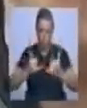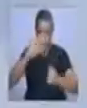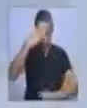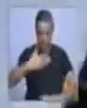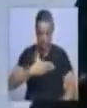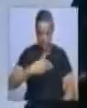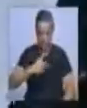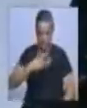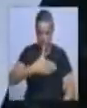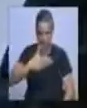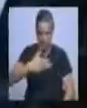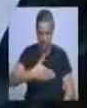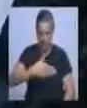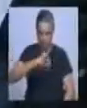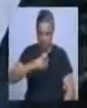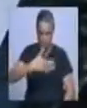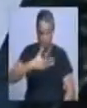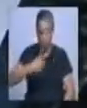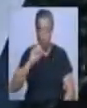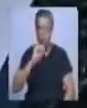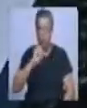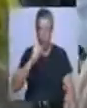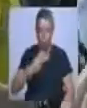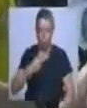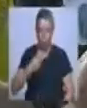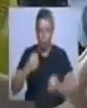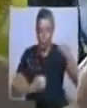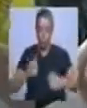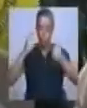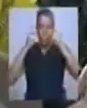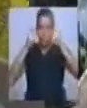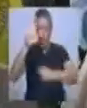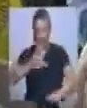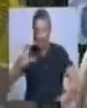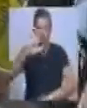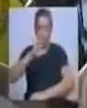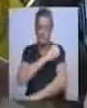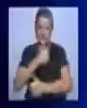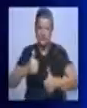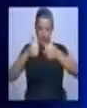16, 17, 18 e 19 de outubro, com manifestação nacional em Lisboa.